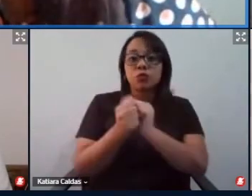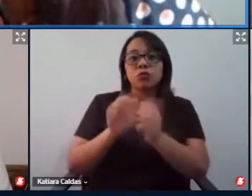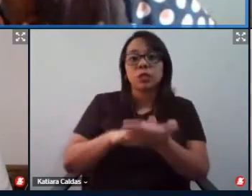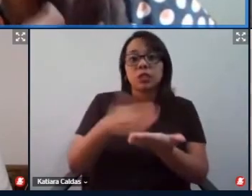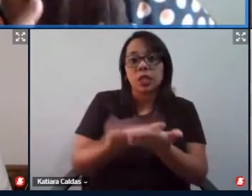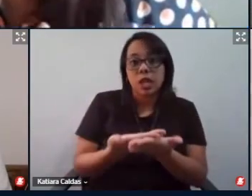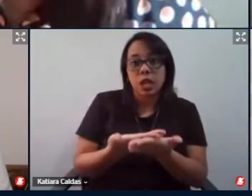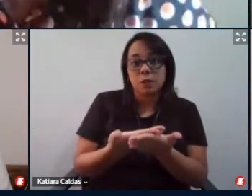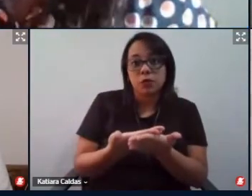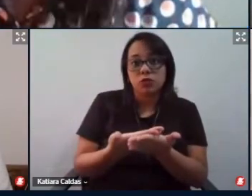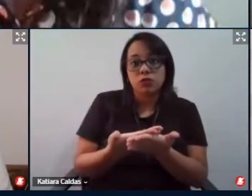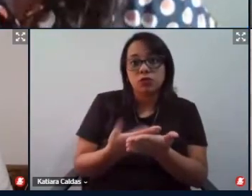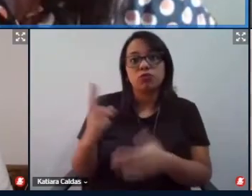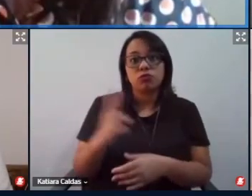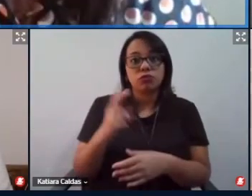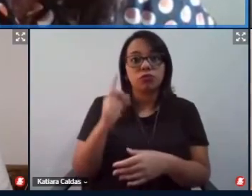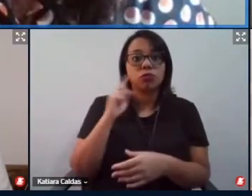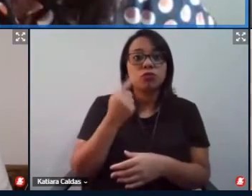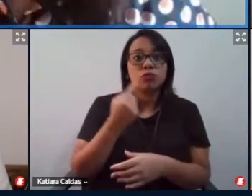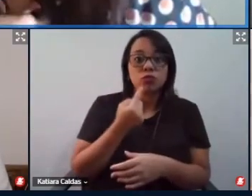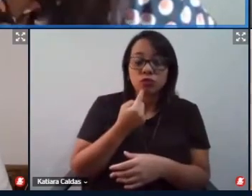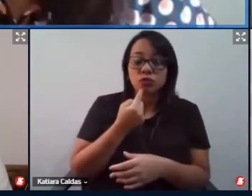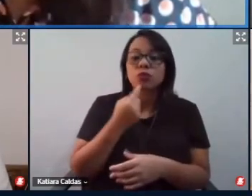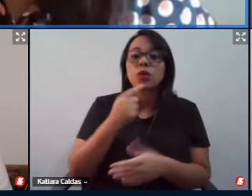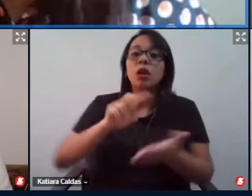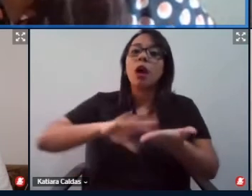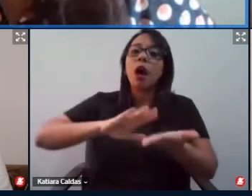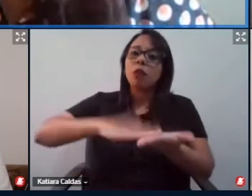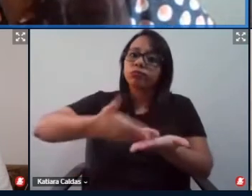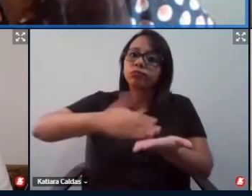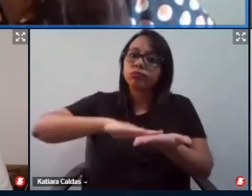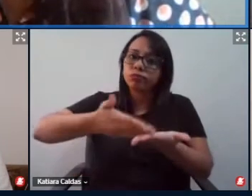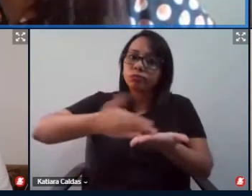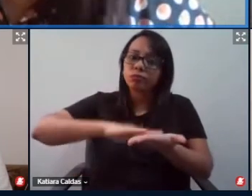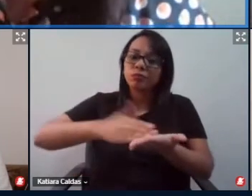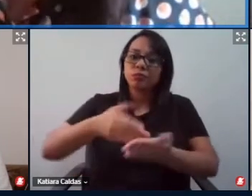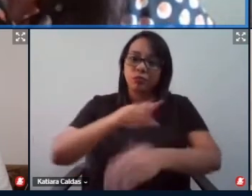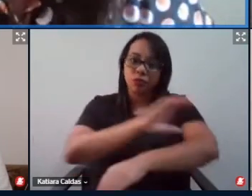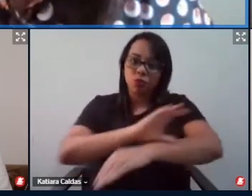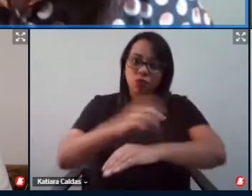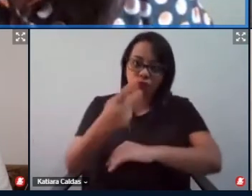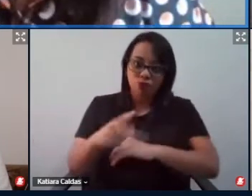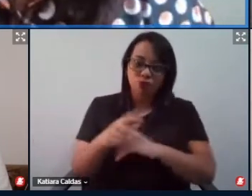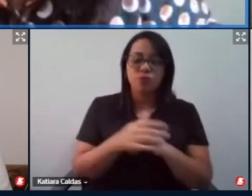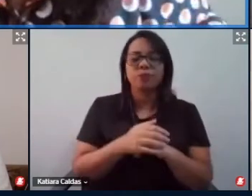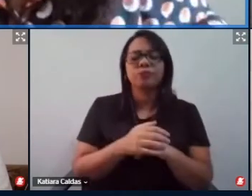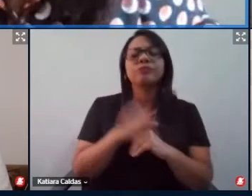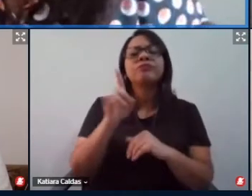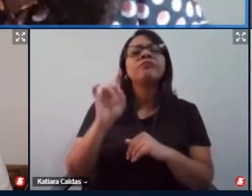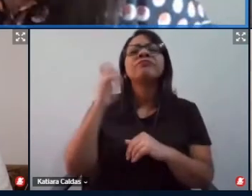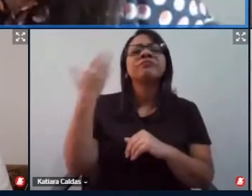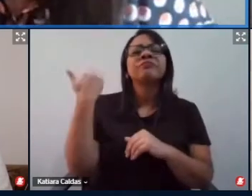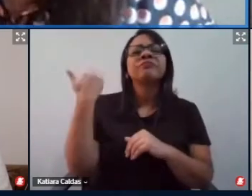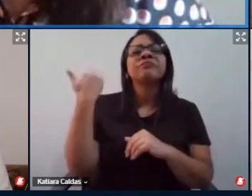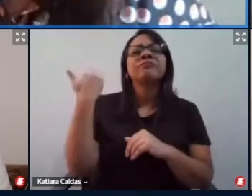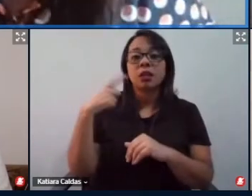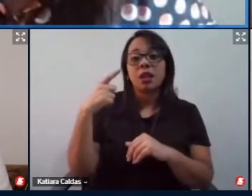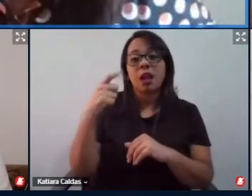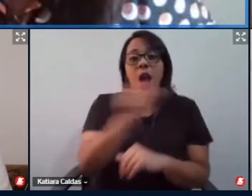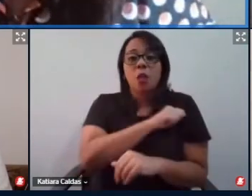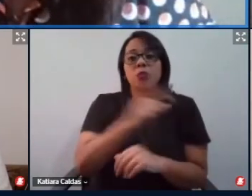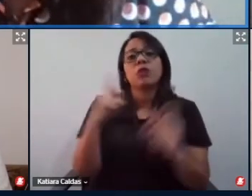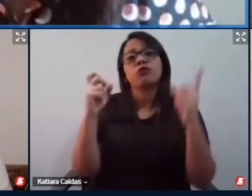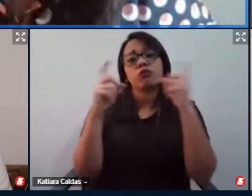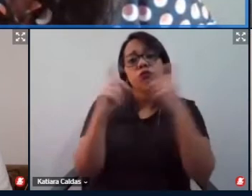intérprete na tradução das disciplinas do curso. À época, os estudantes tinham dificuldades